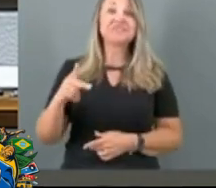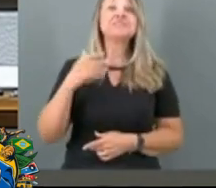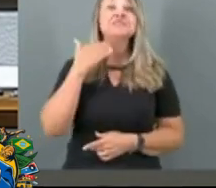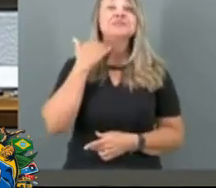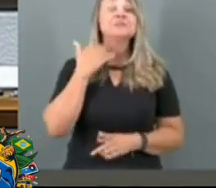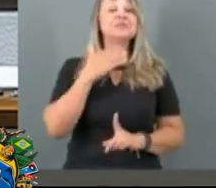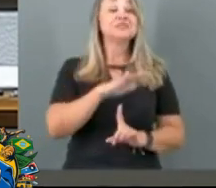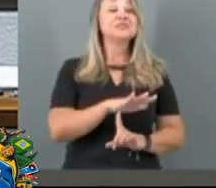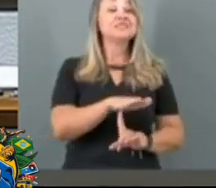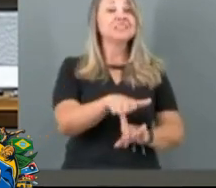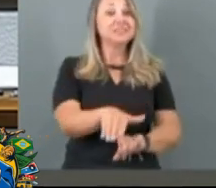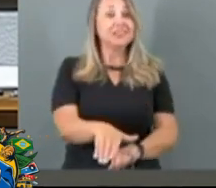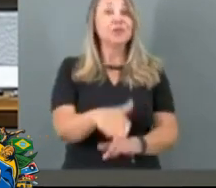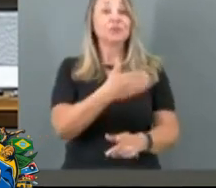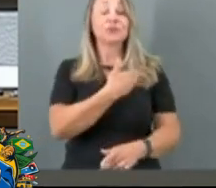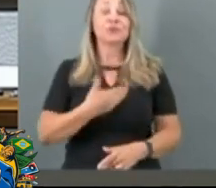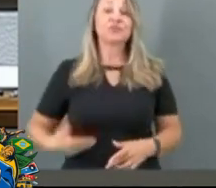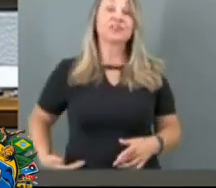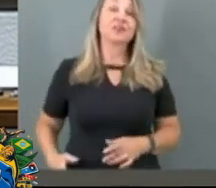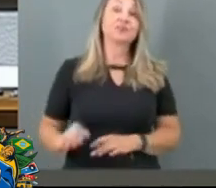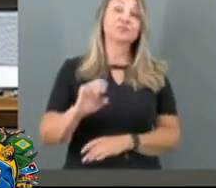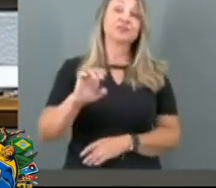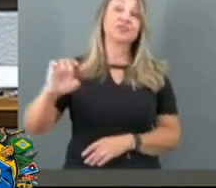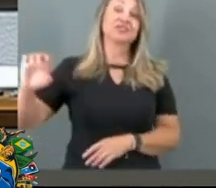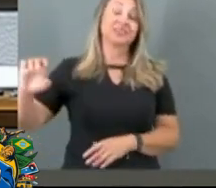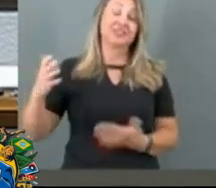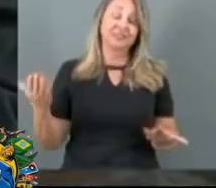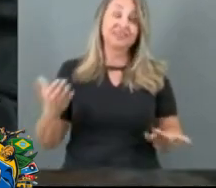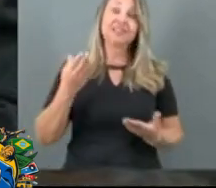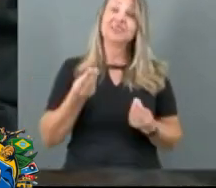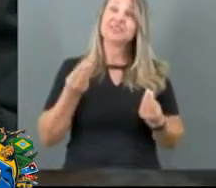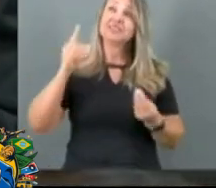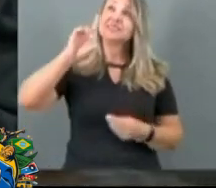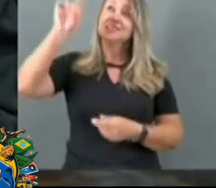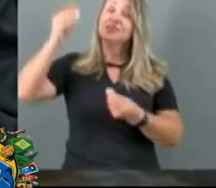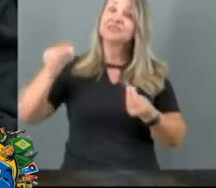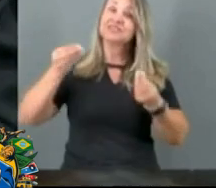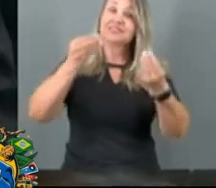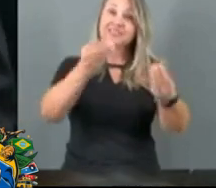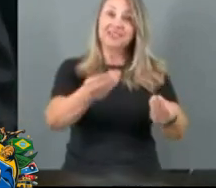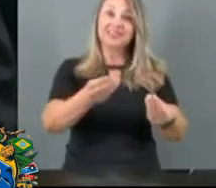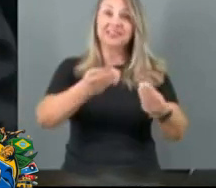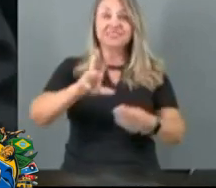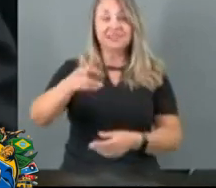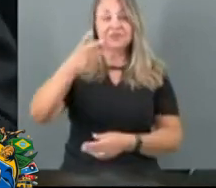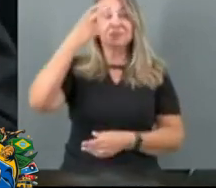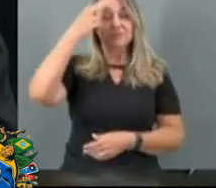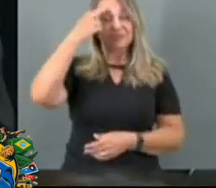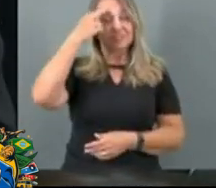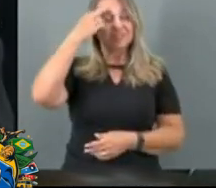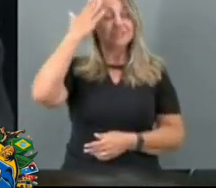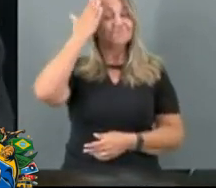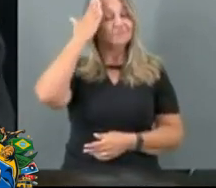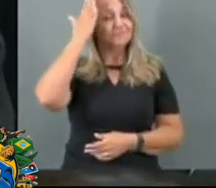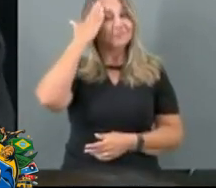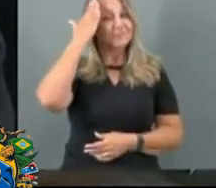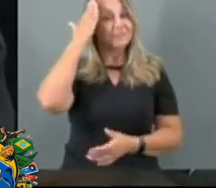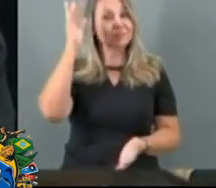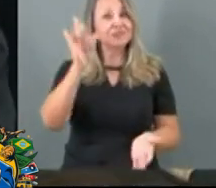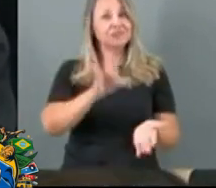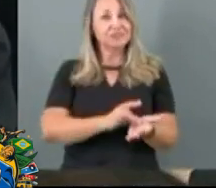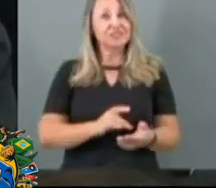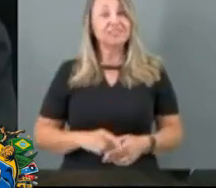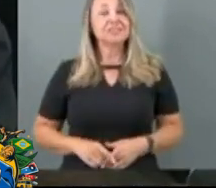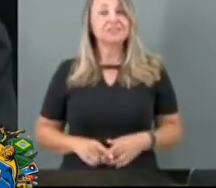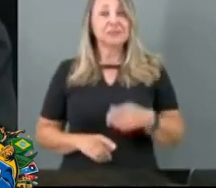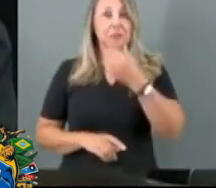num governo de esquerda. Que Deus lhe dê muita sabedoria, discernimento. Ele vai ter mais 2